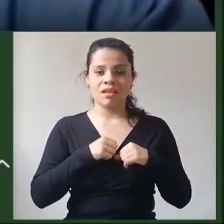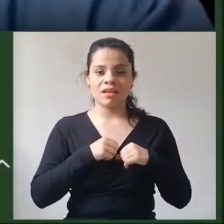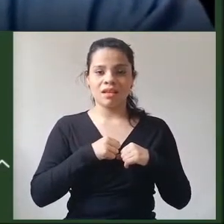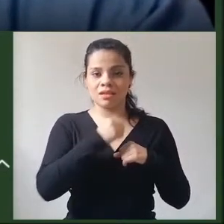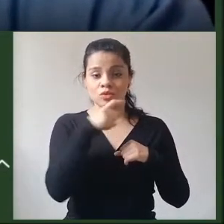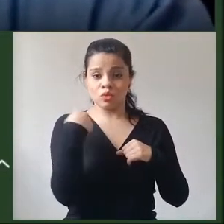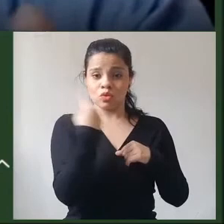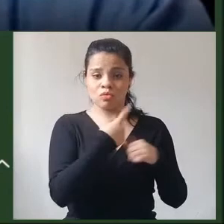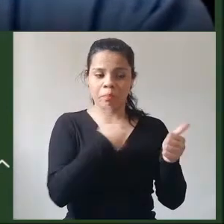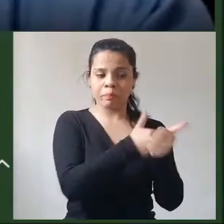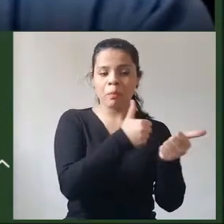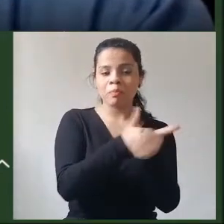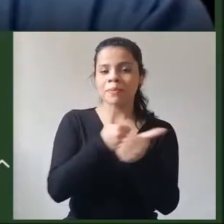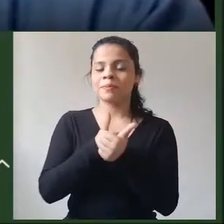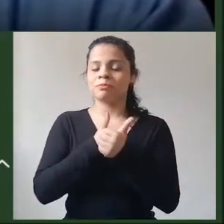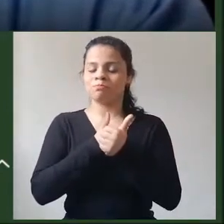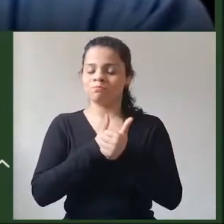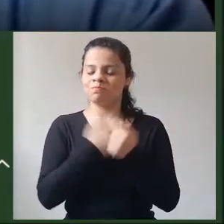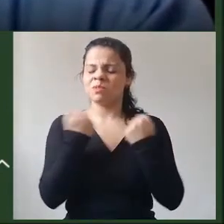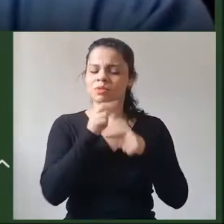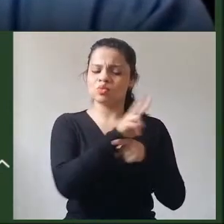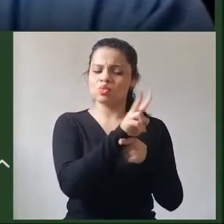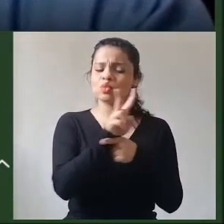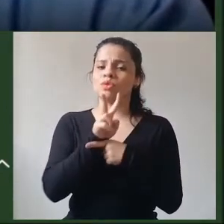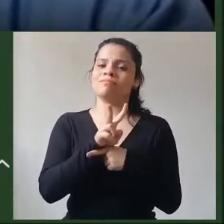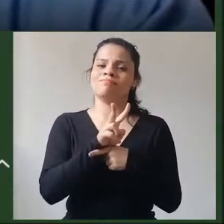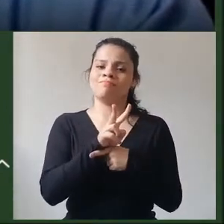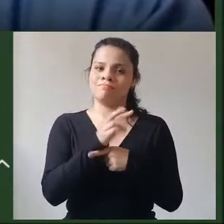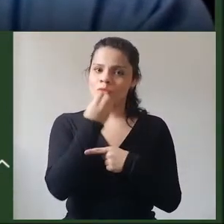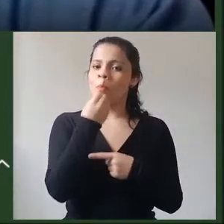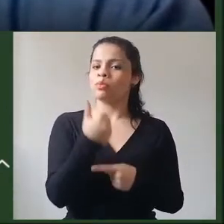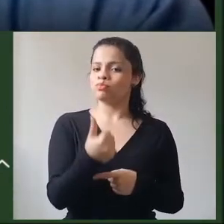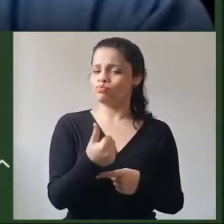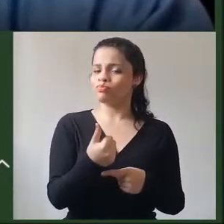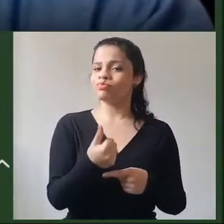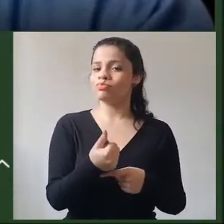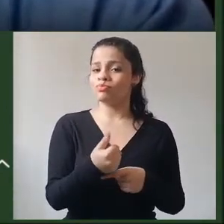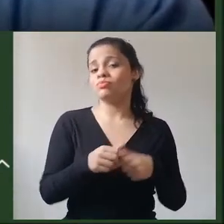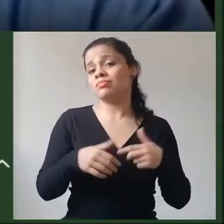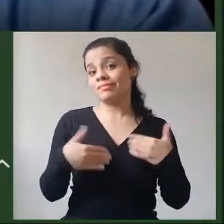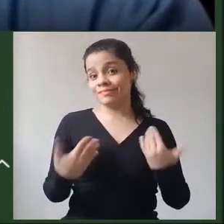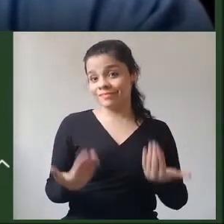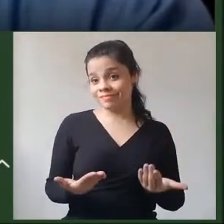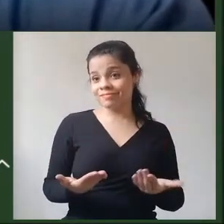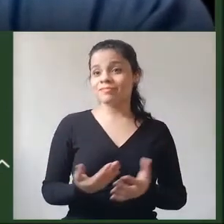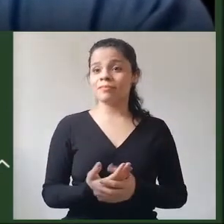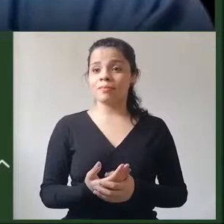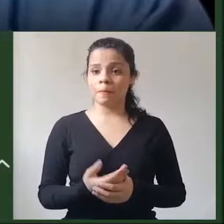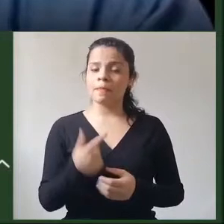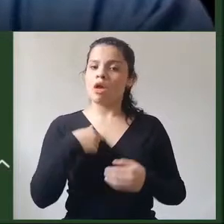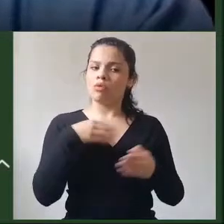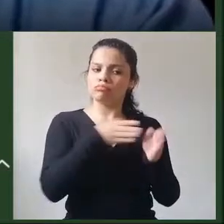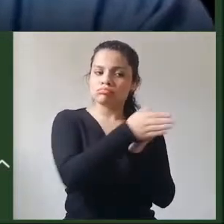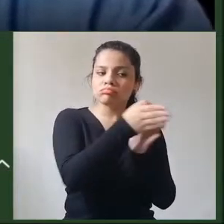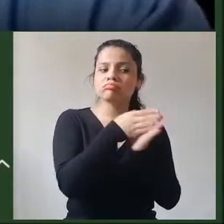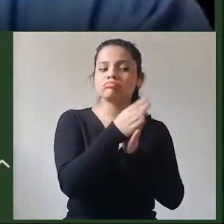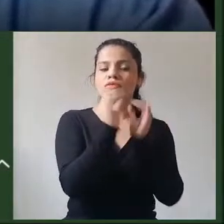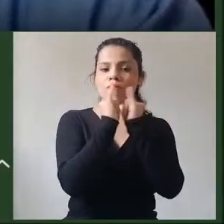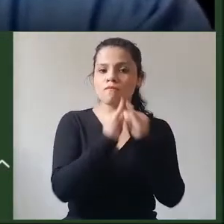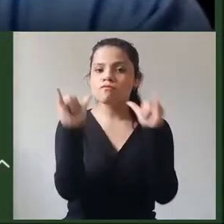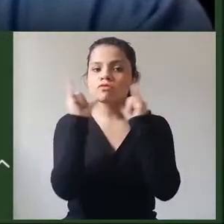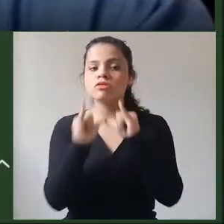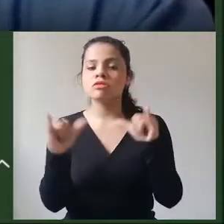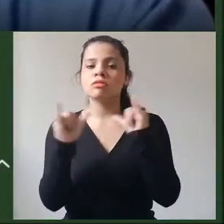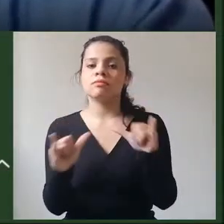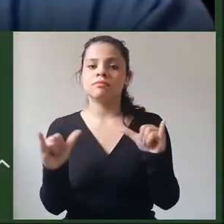maneira, isso faz que os pacientes se sentem mais perto de nós outros que em outras situações, que é uma boa situação. Sem dúvida, a ideia